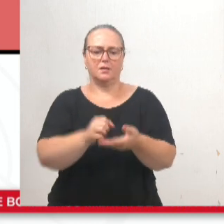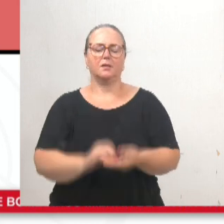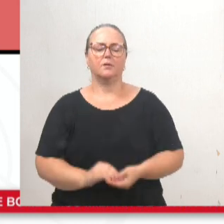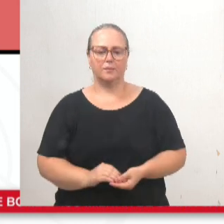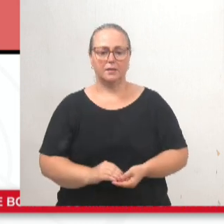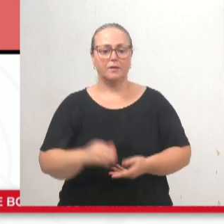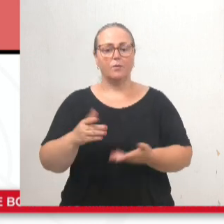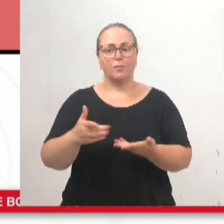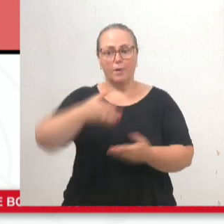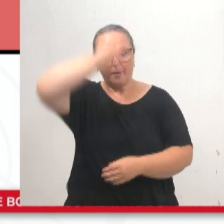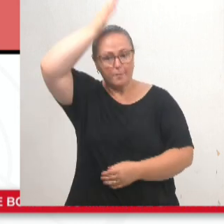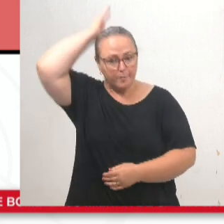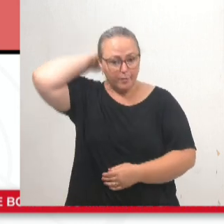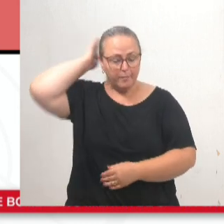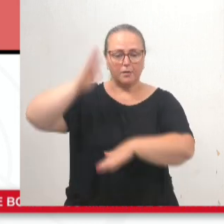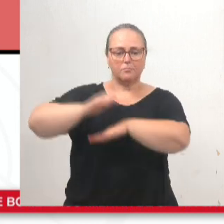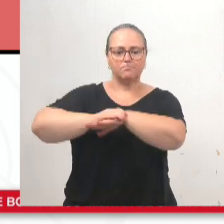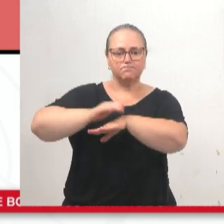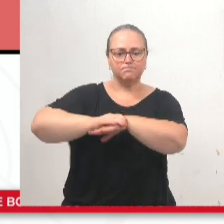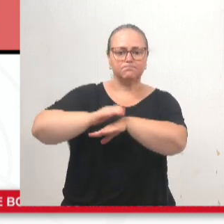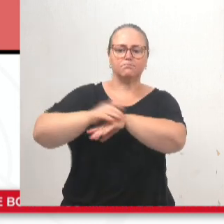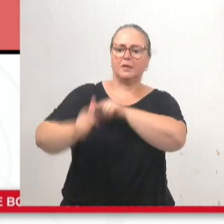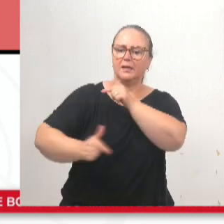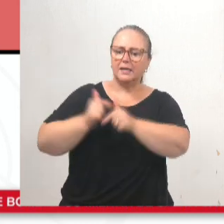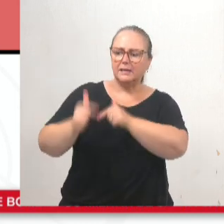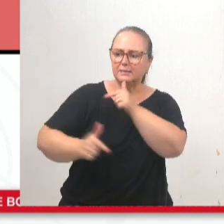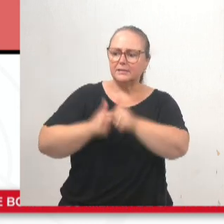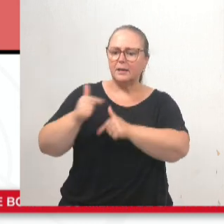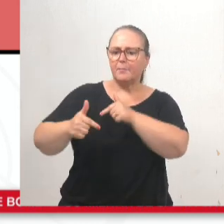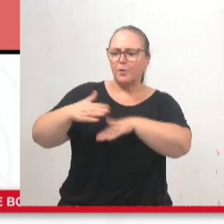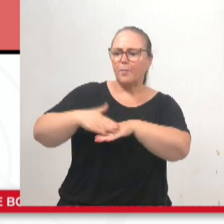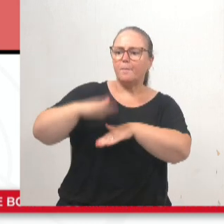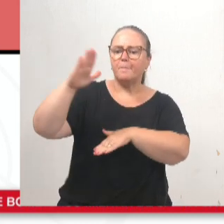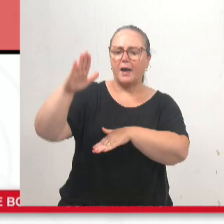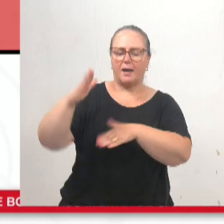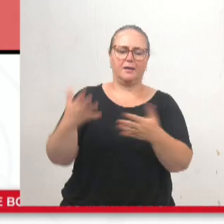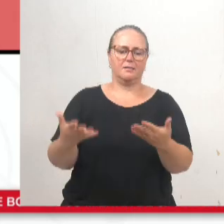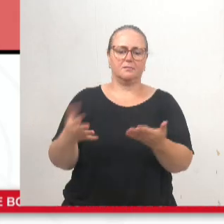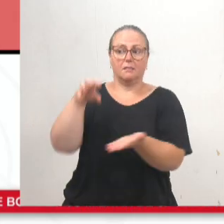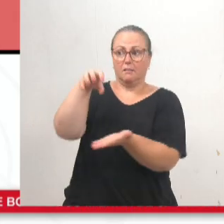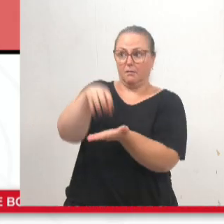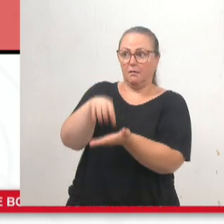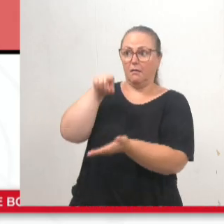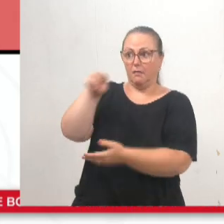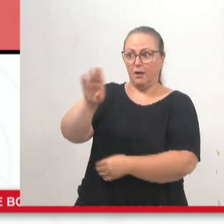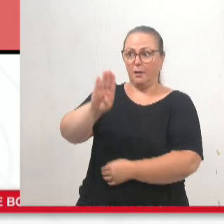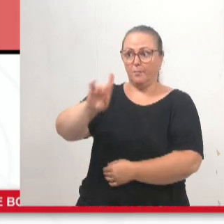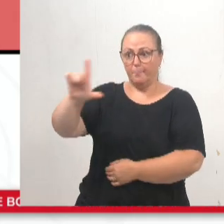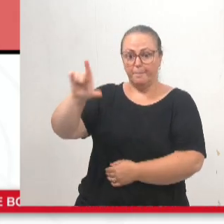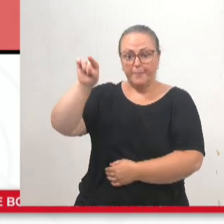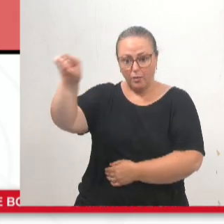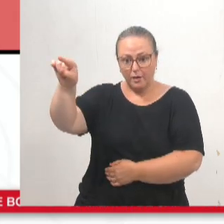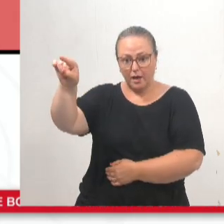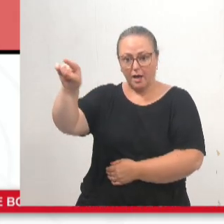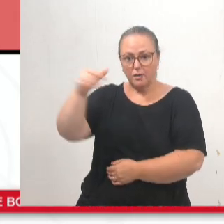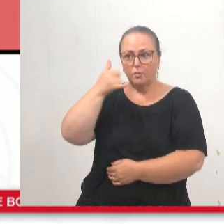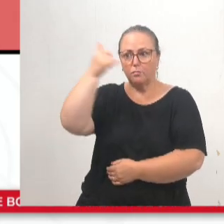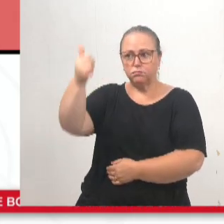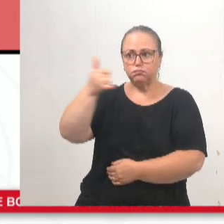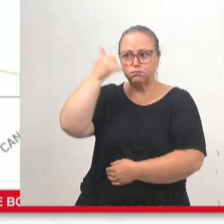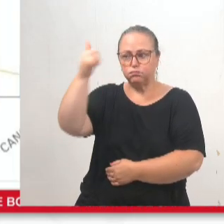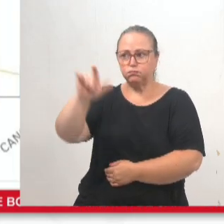mais atuante ao longo desses últimos 3 anos, e mesmo que a central tenha mudado de localização.